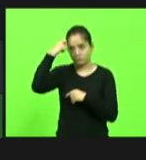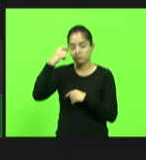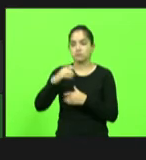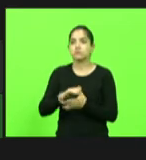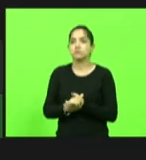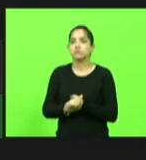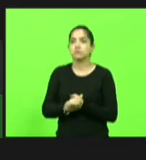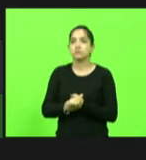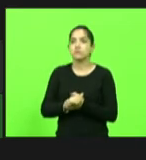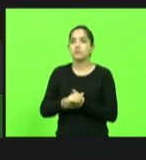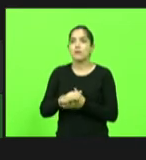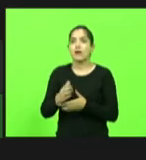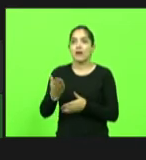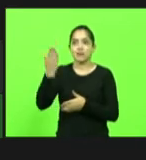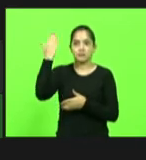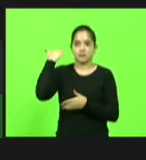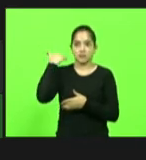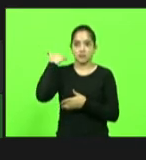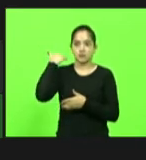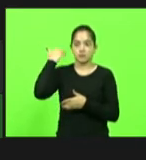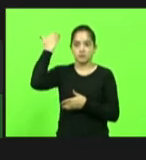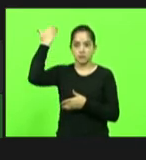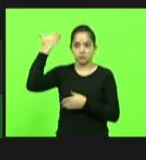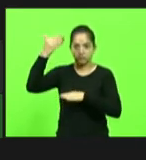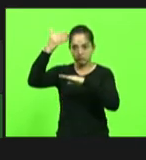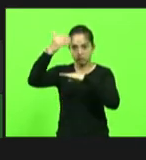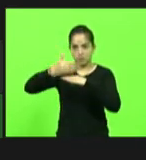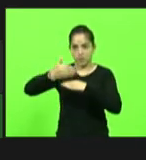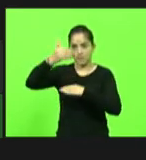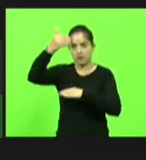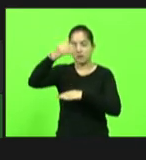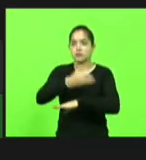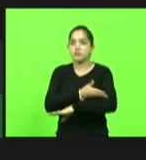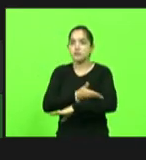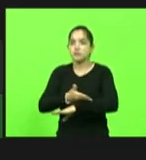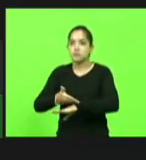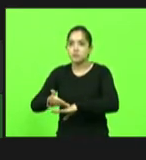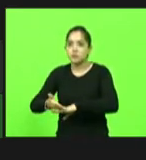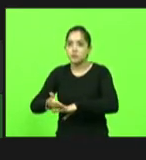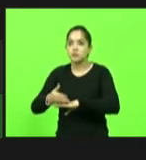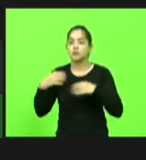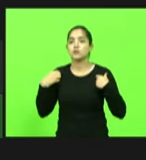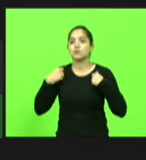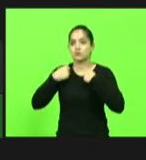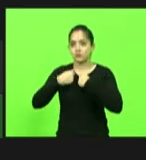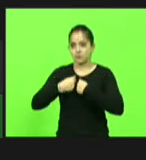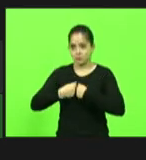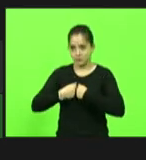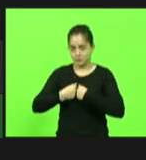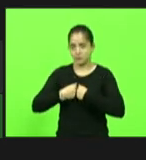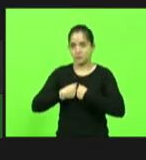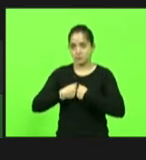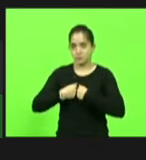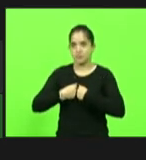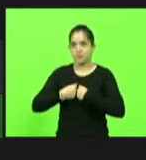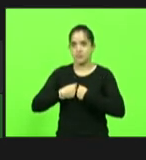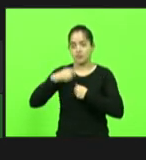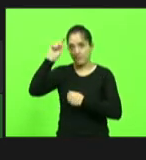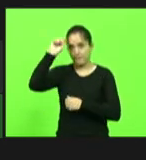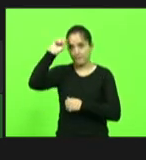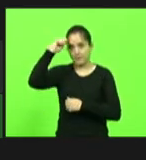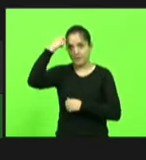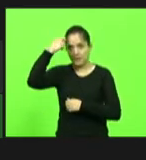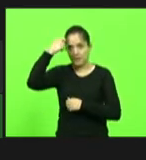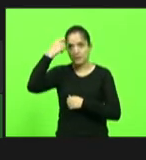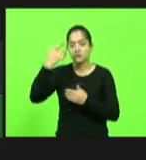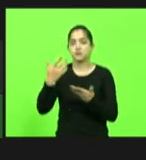de mim uma parede branca, casaquinho, uso um casaquinho de cor preta,